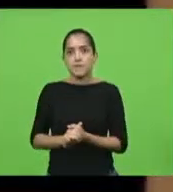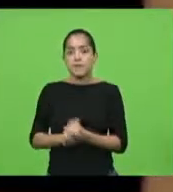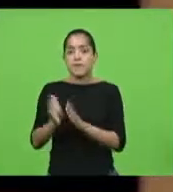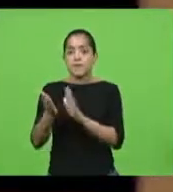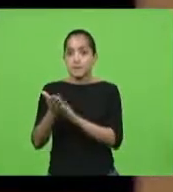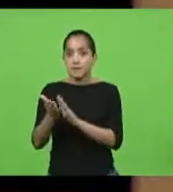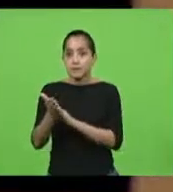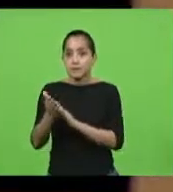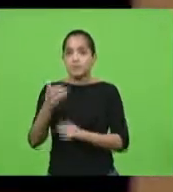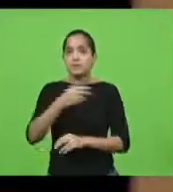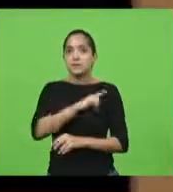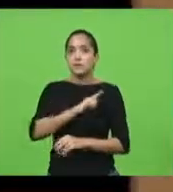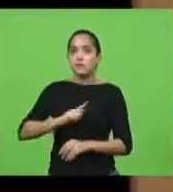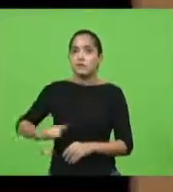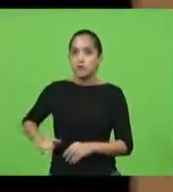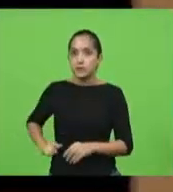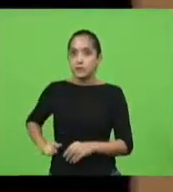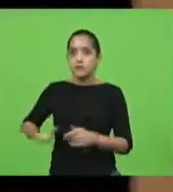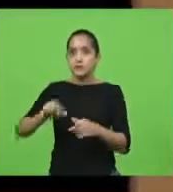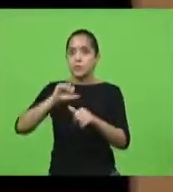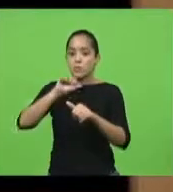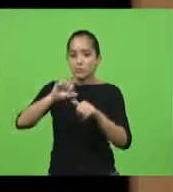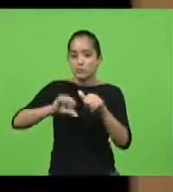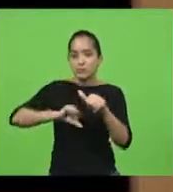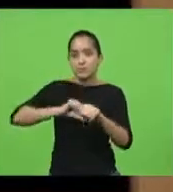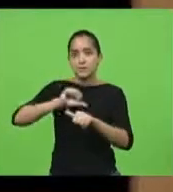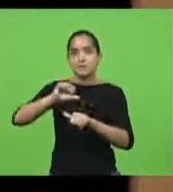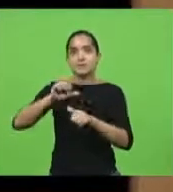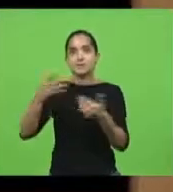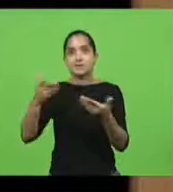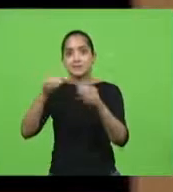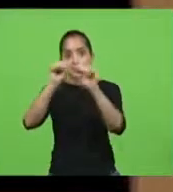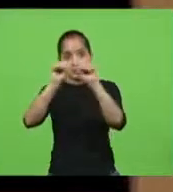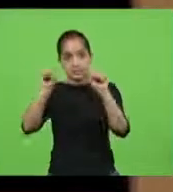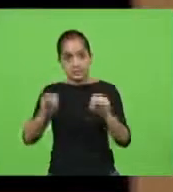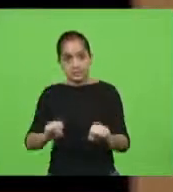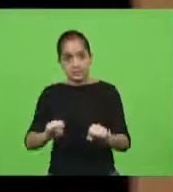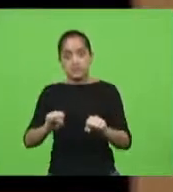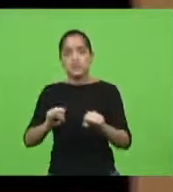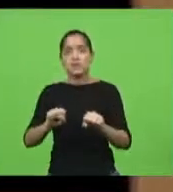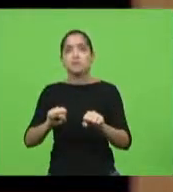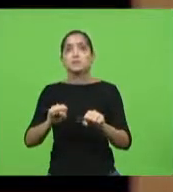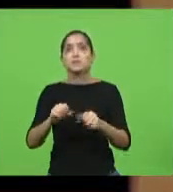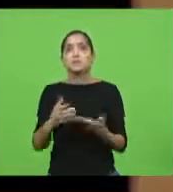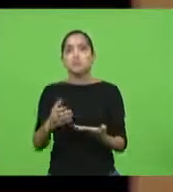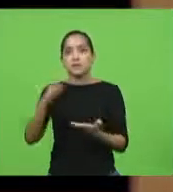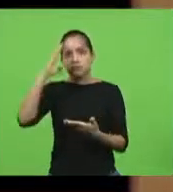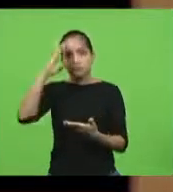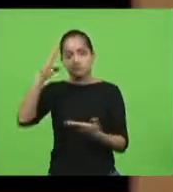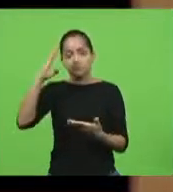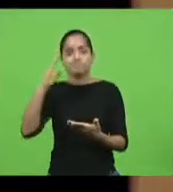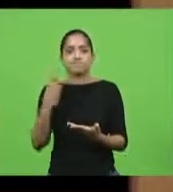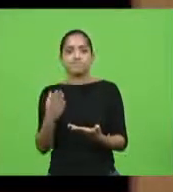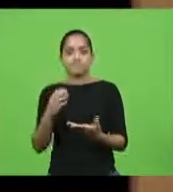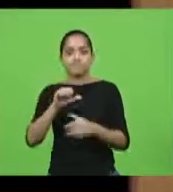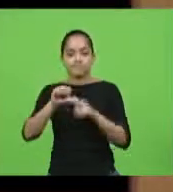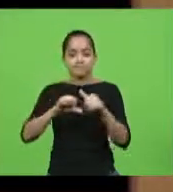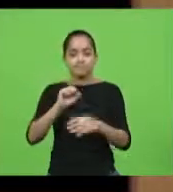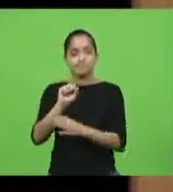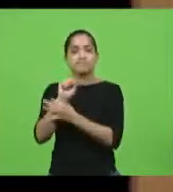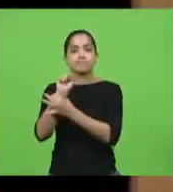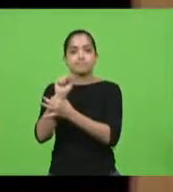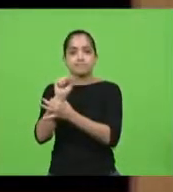o governador pela mudança de sistema no comando da Segurança Pública, que foi uma mudança